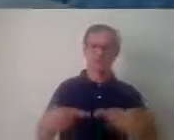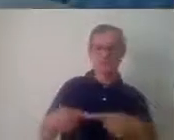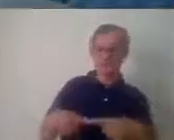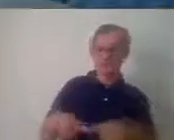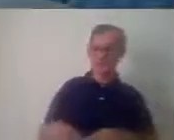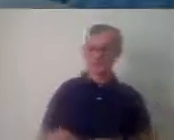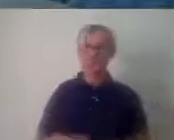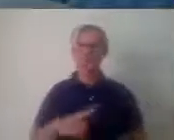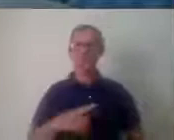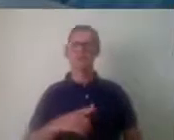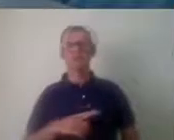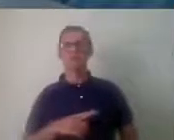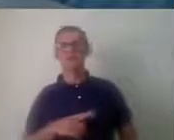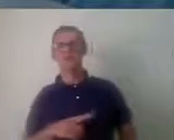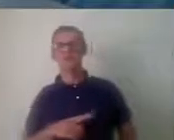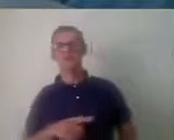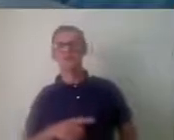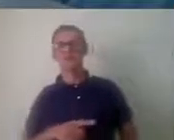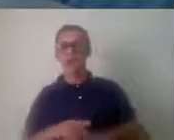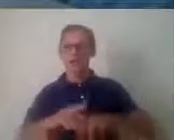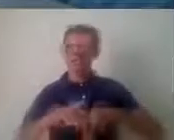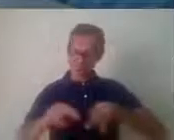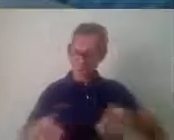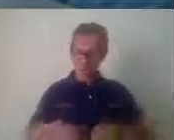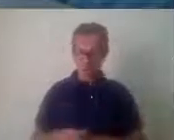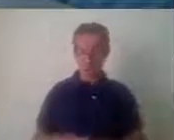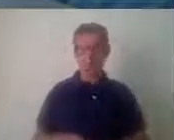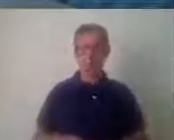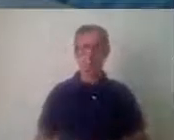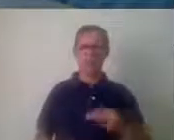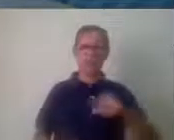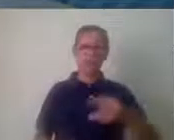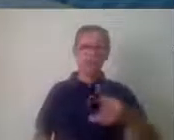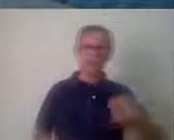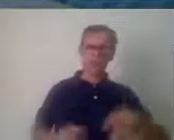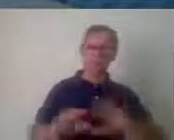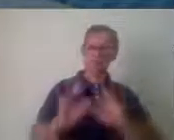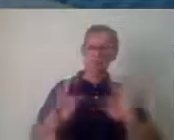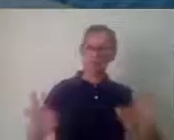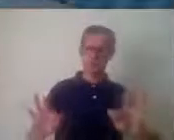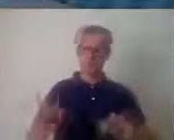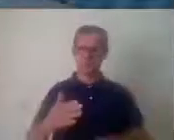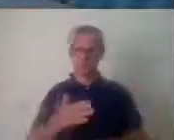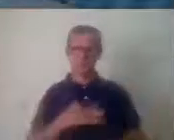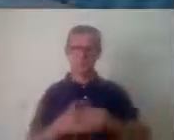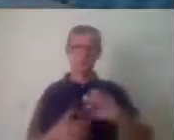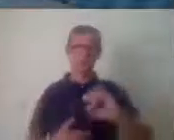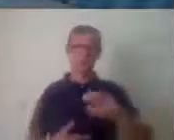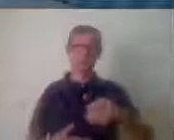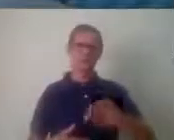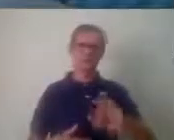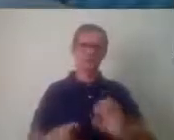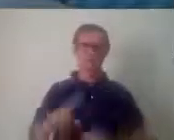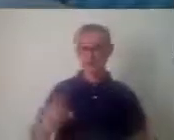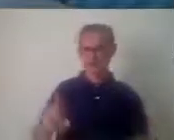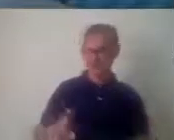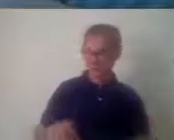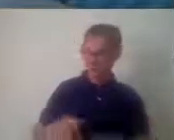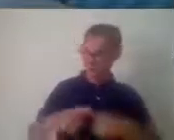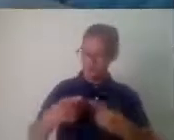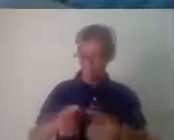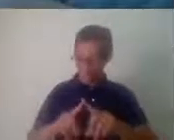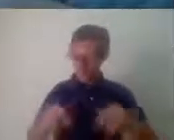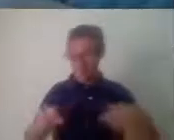limites de variação como sendo números. Vixe, professora, apareceu uma função aqui no meu limite de integração. Você já não tem mais uma